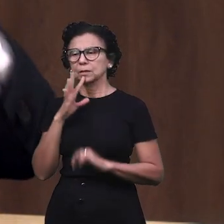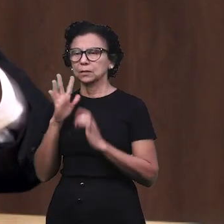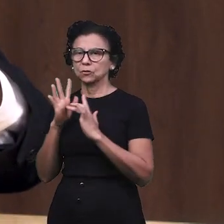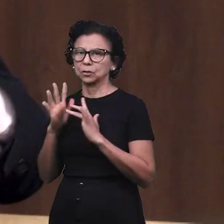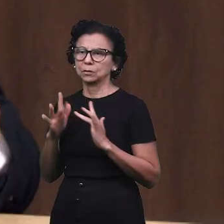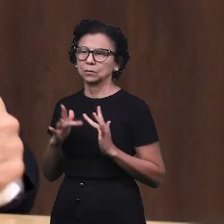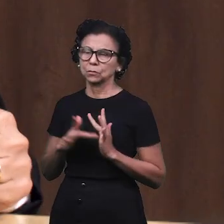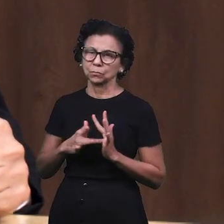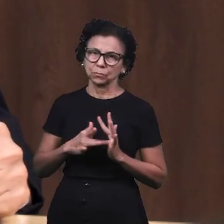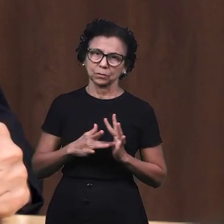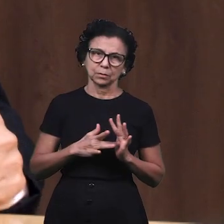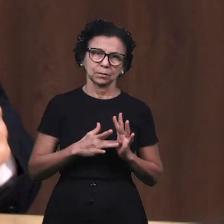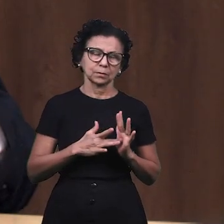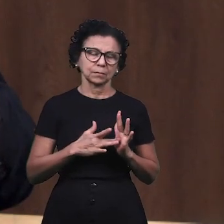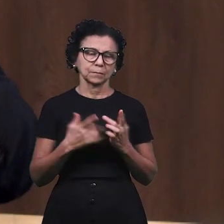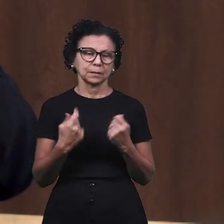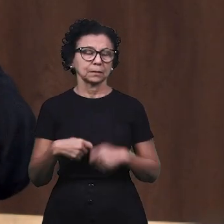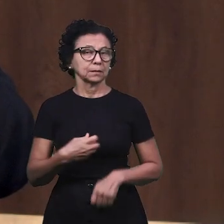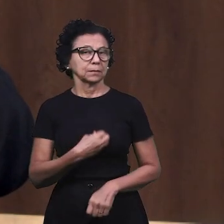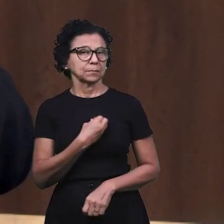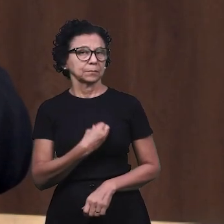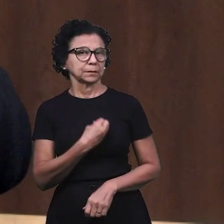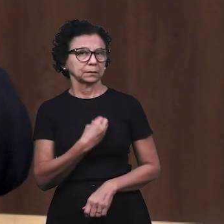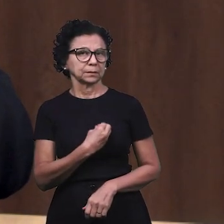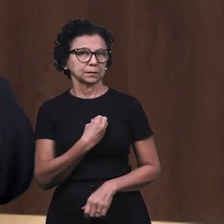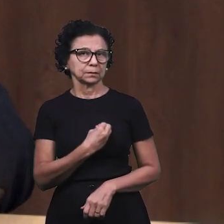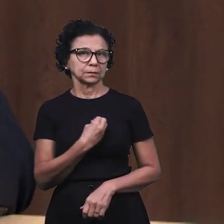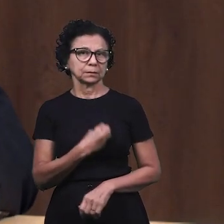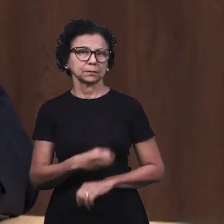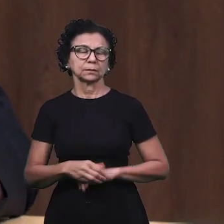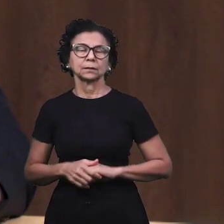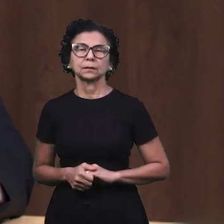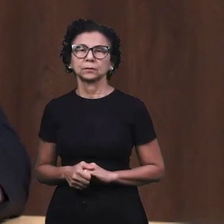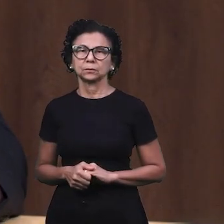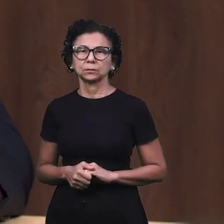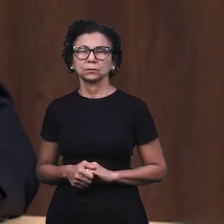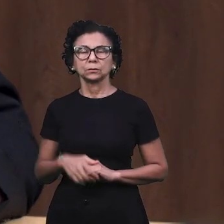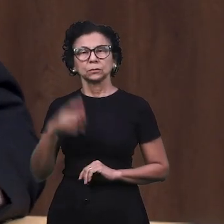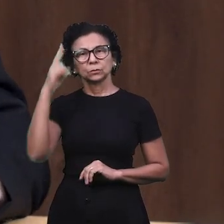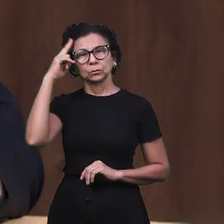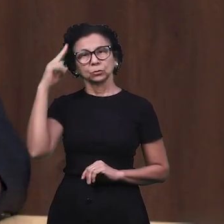Santo tem que estar presente. Os irmãos de José,